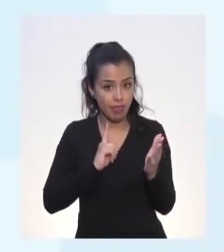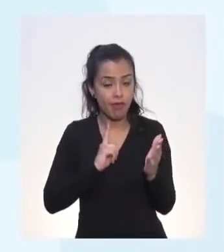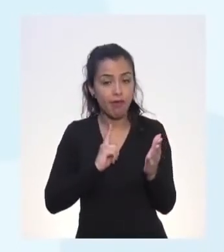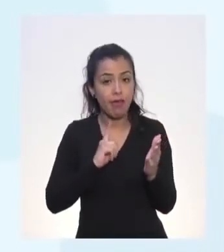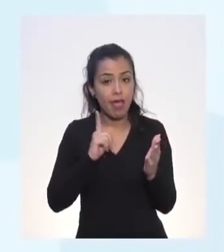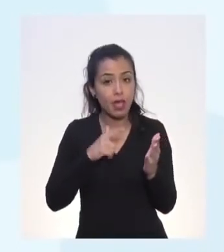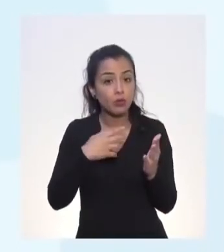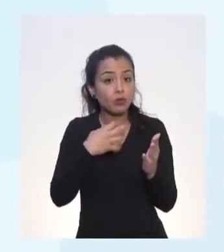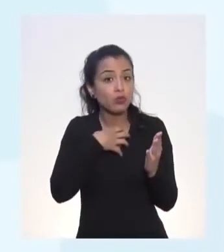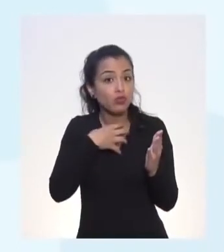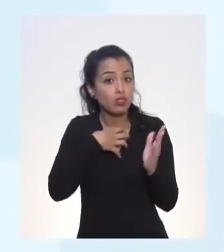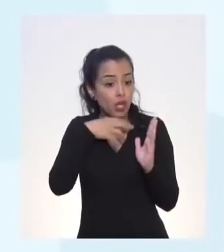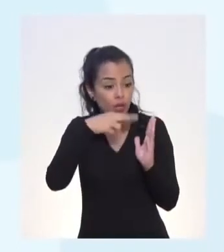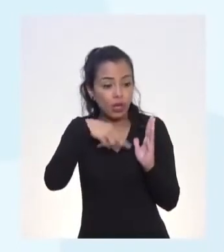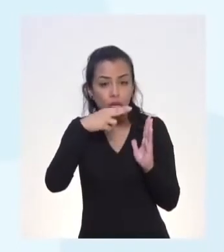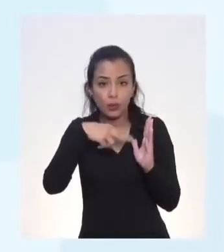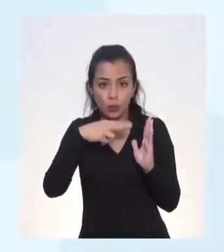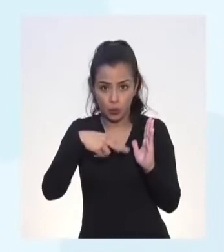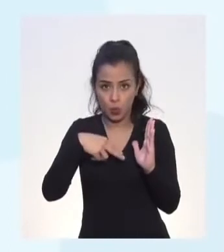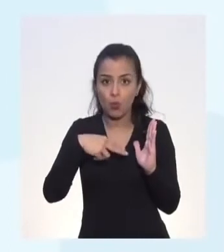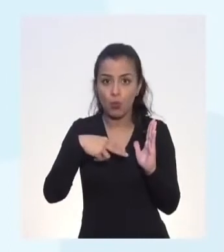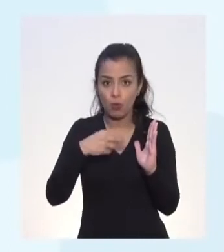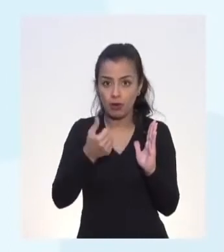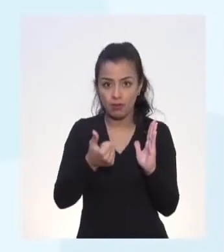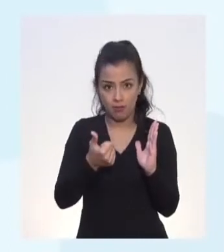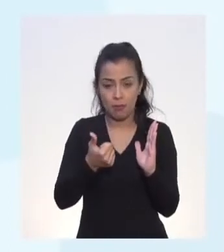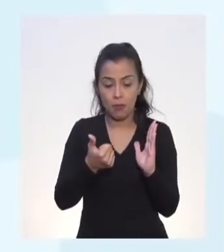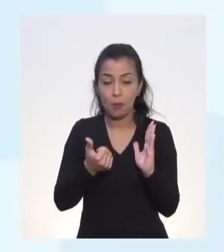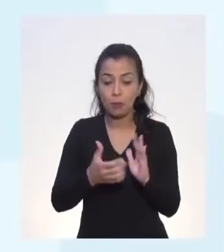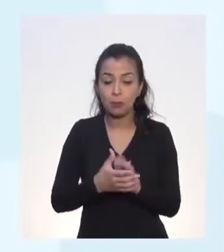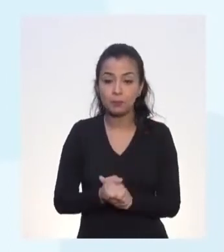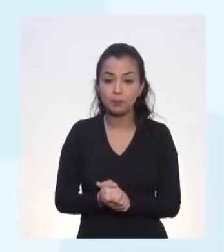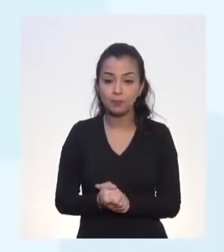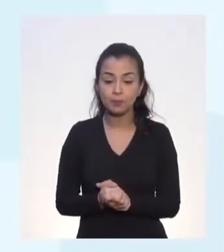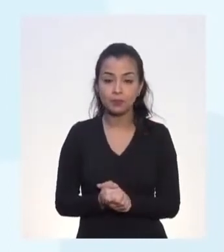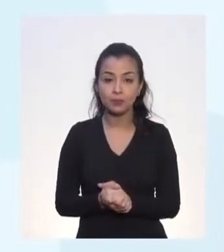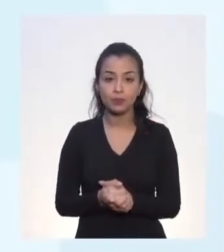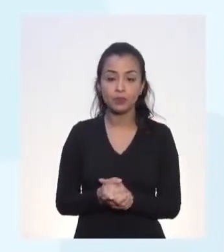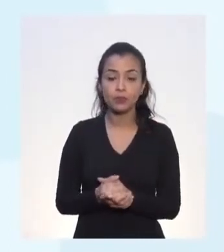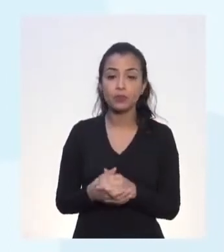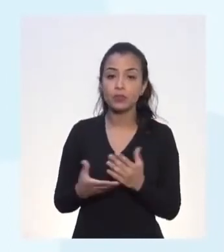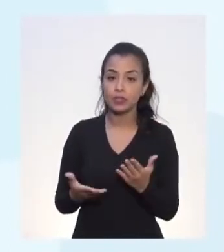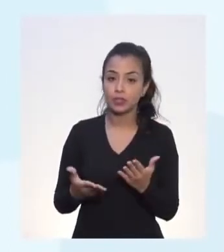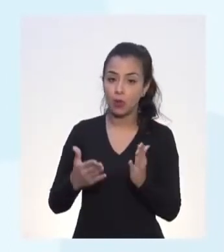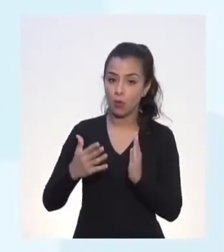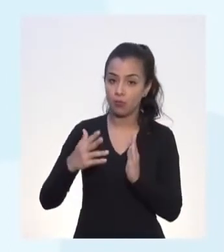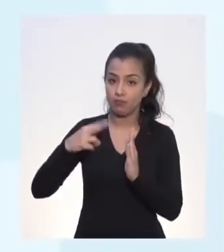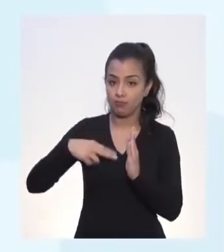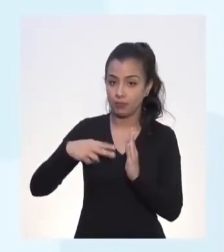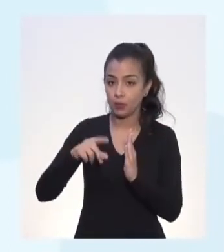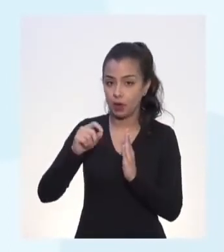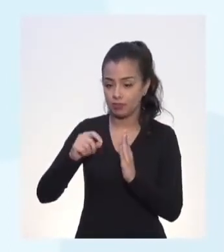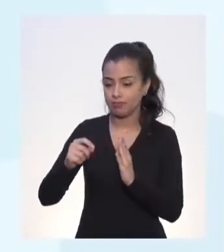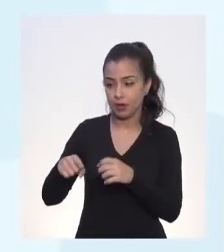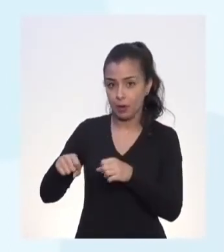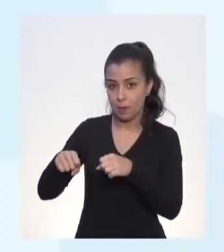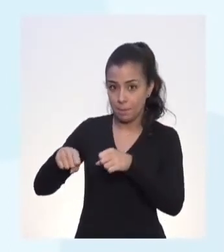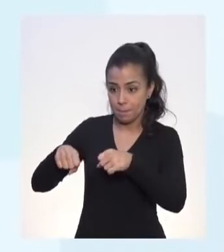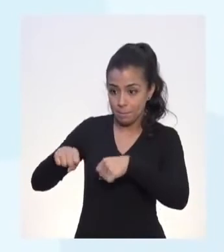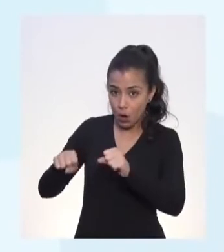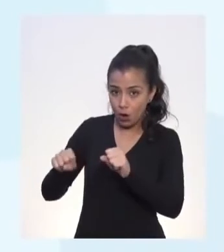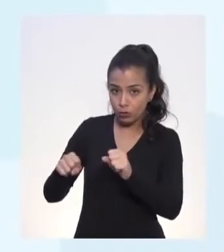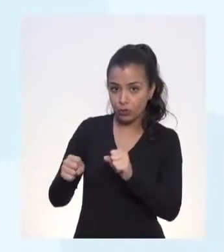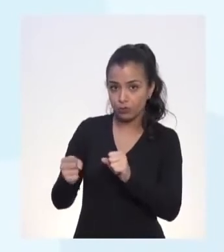à leitura que a gente faz, tá ok? Então, qual é a razão? Em relação a motos, ao número de